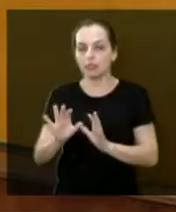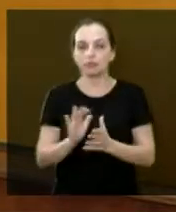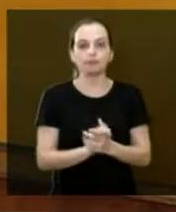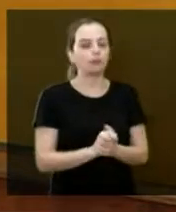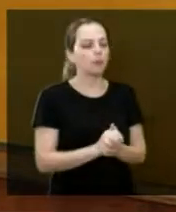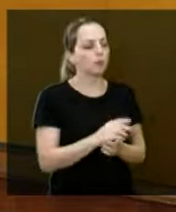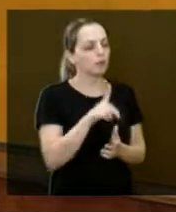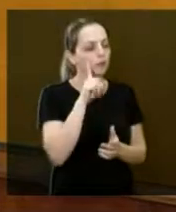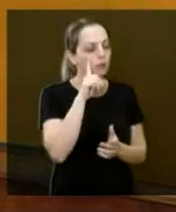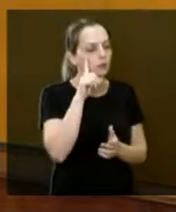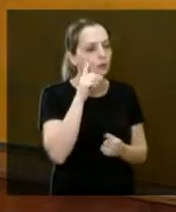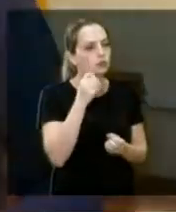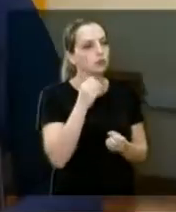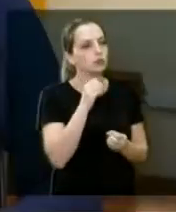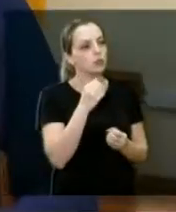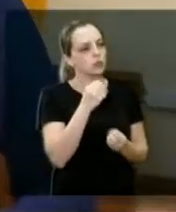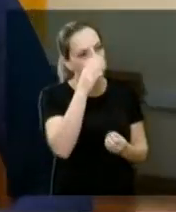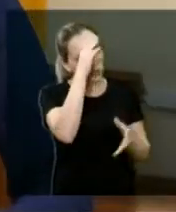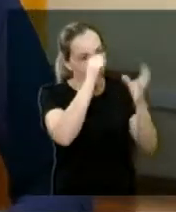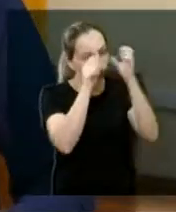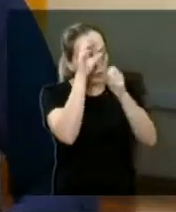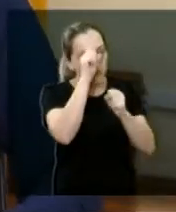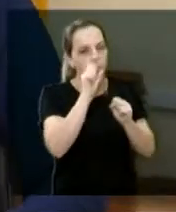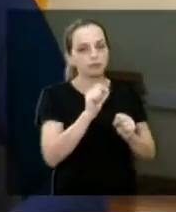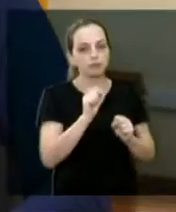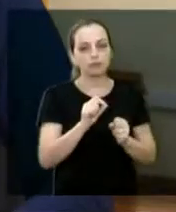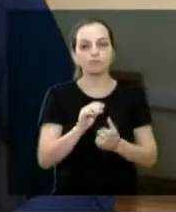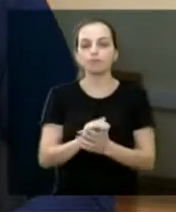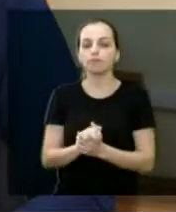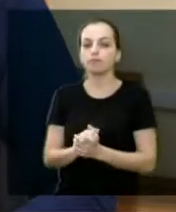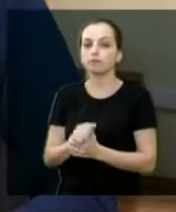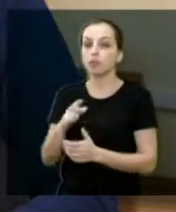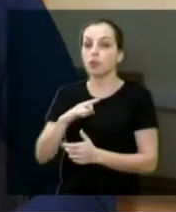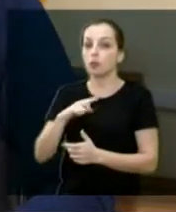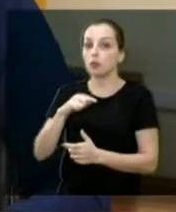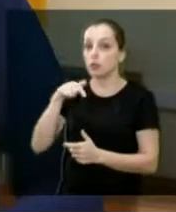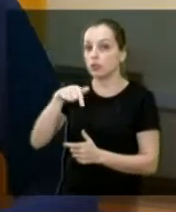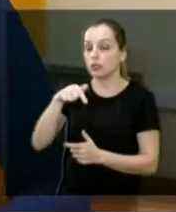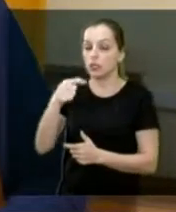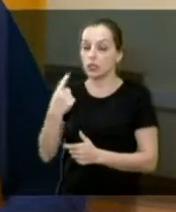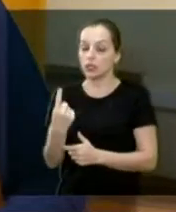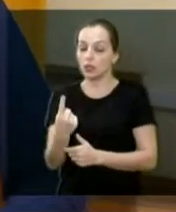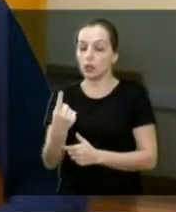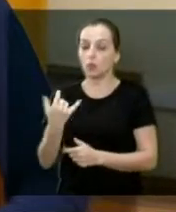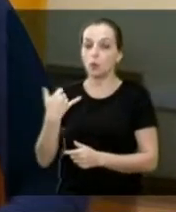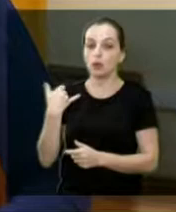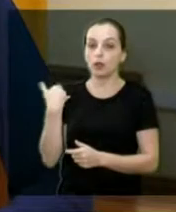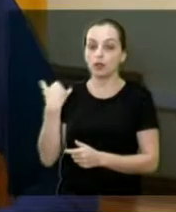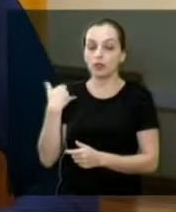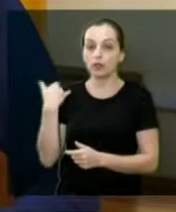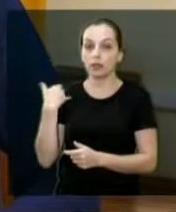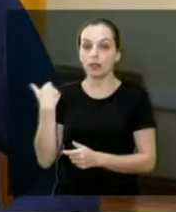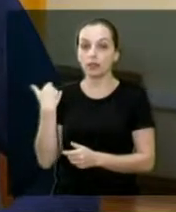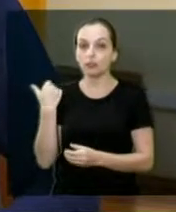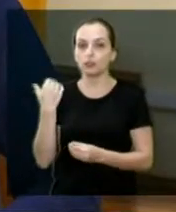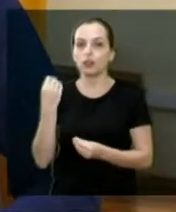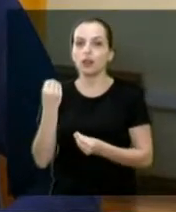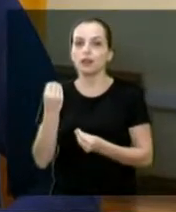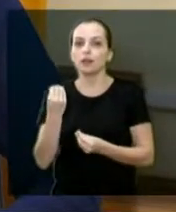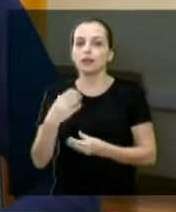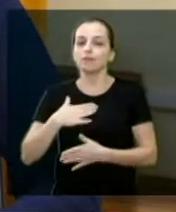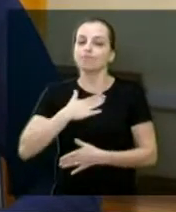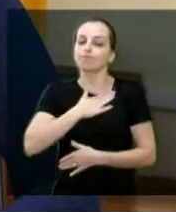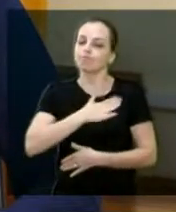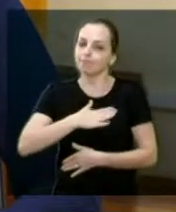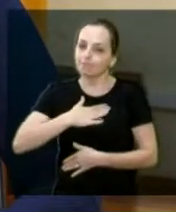senhor? Olha, eu posso falar que eu tenho 71 anos, na juventude dos meus 71 anos, como é gostoso saber